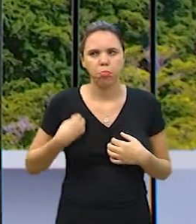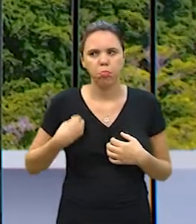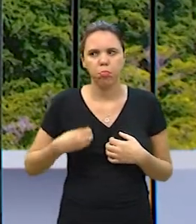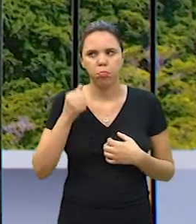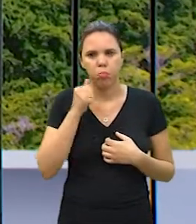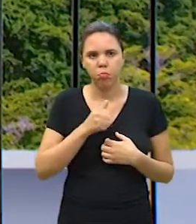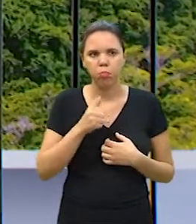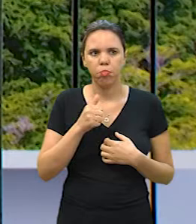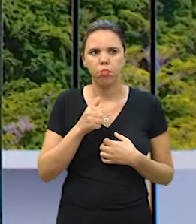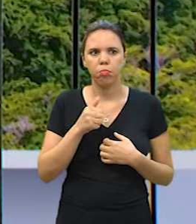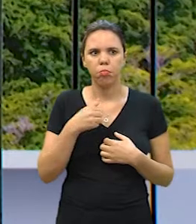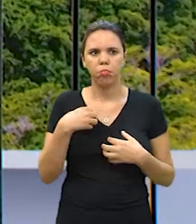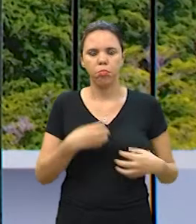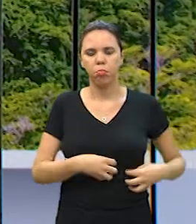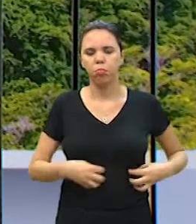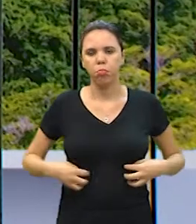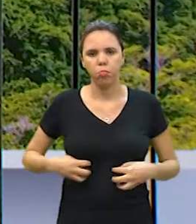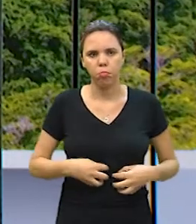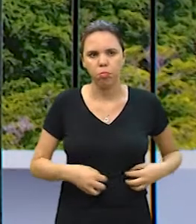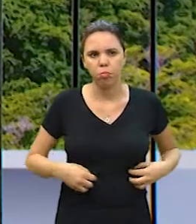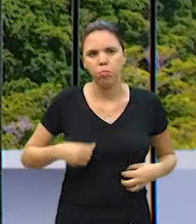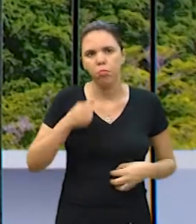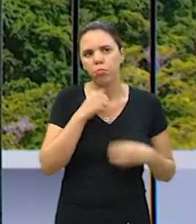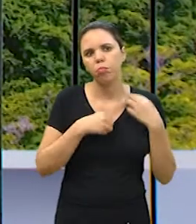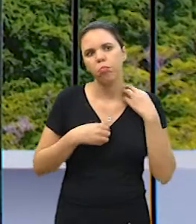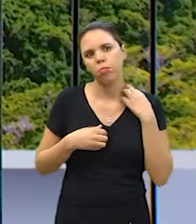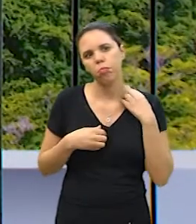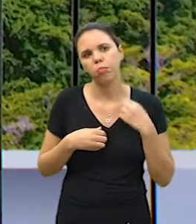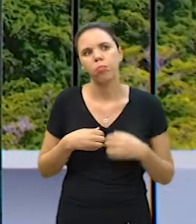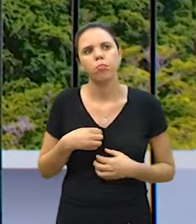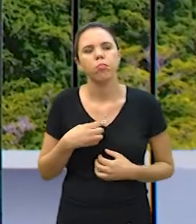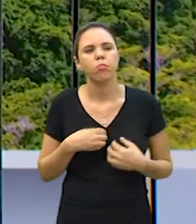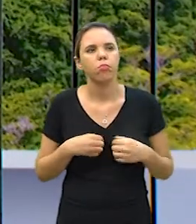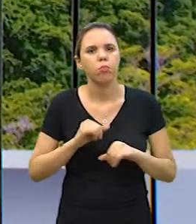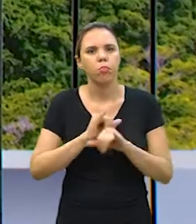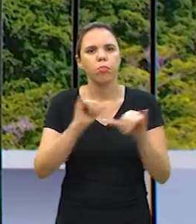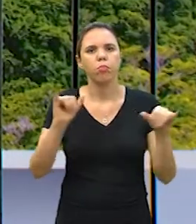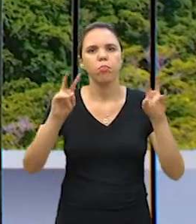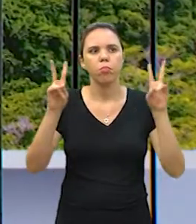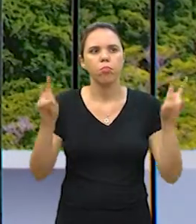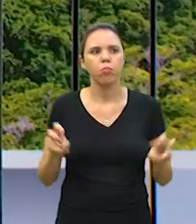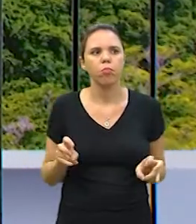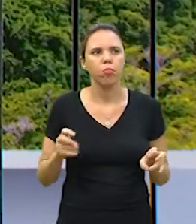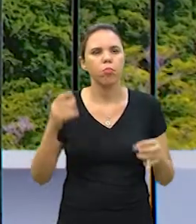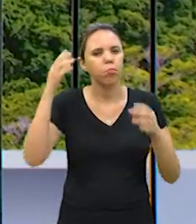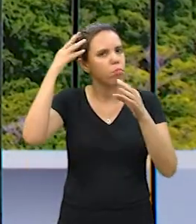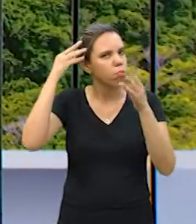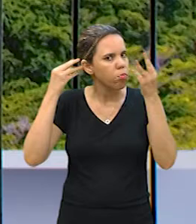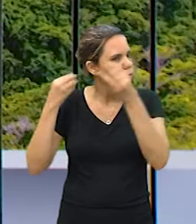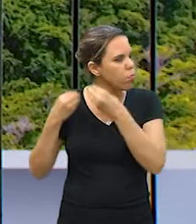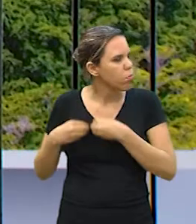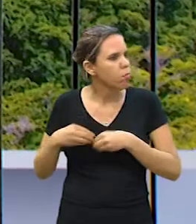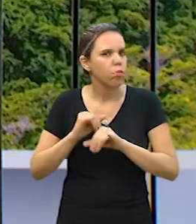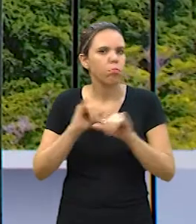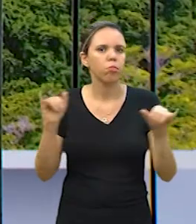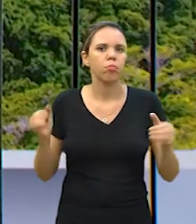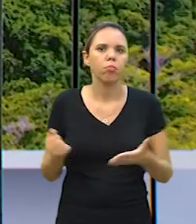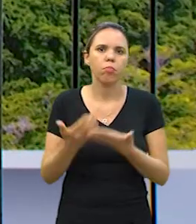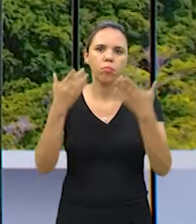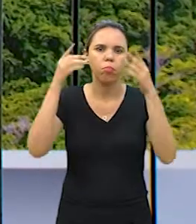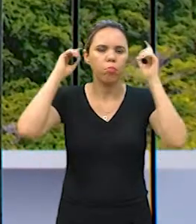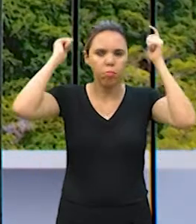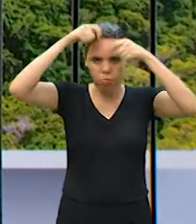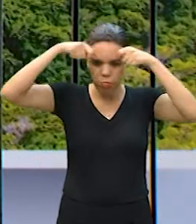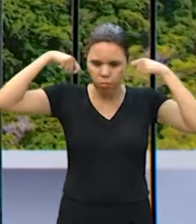vida, né, com o organismo da mulher, enfim, então tem campanhas em relação à questão do cabelo, tem campanhas em relação